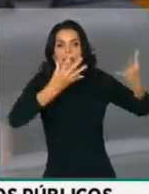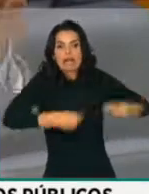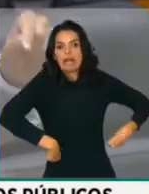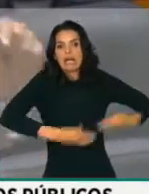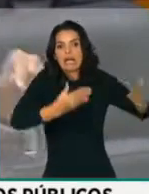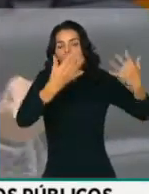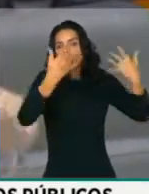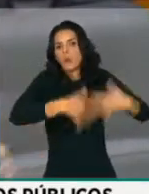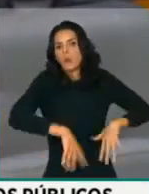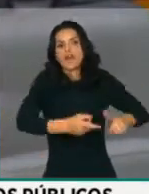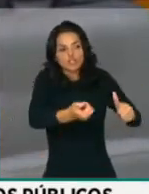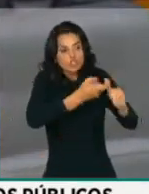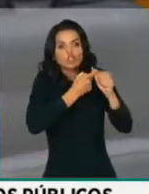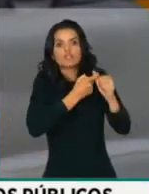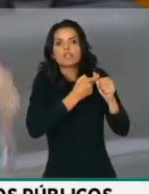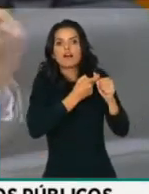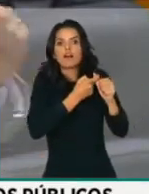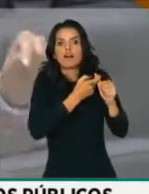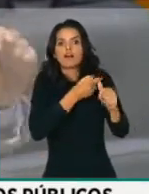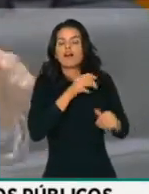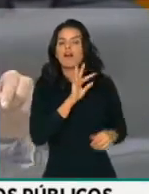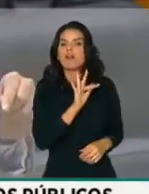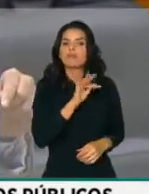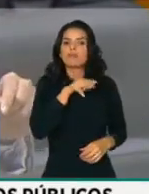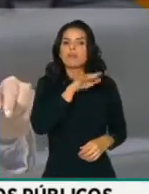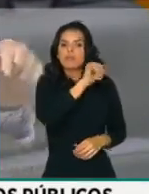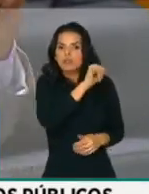país é com a dívida pública.